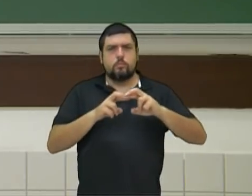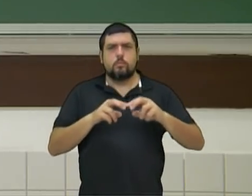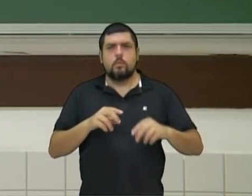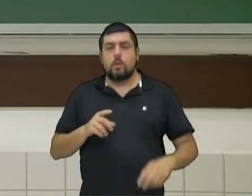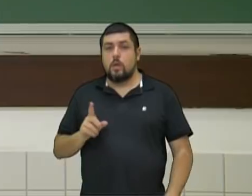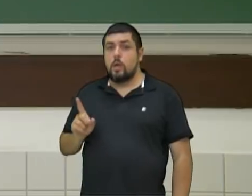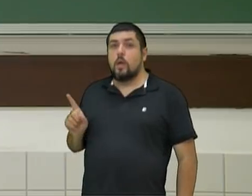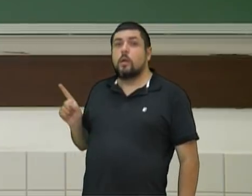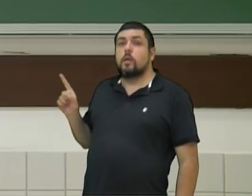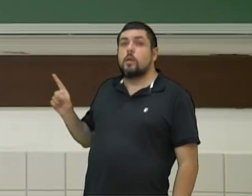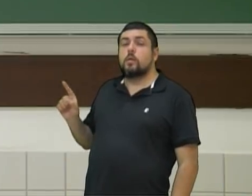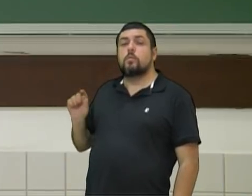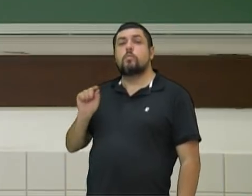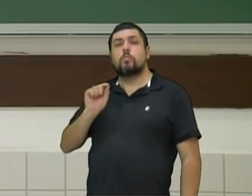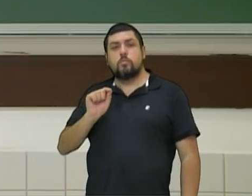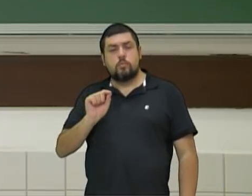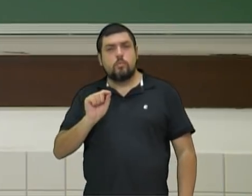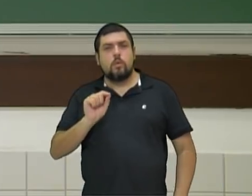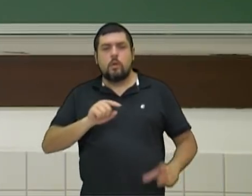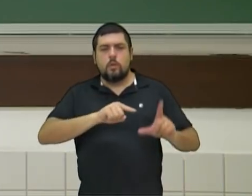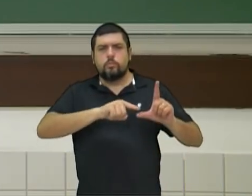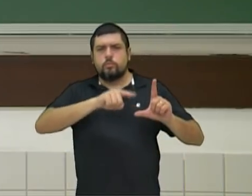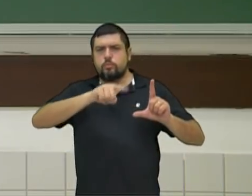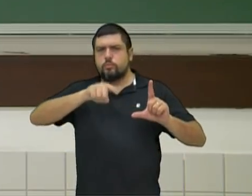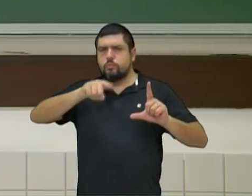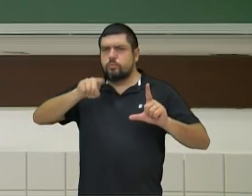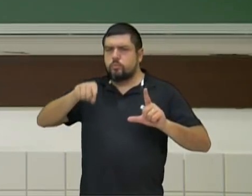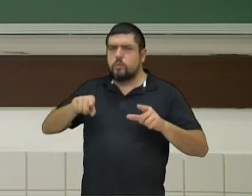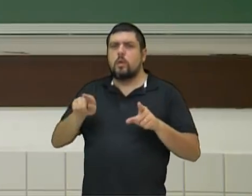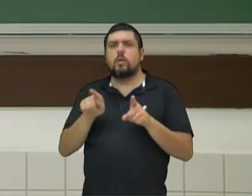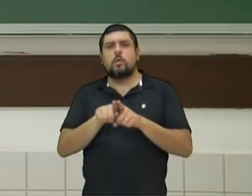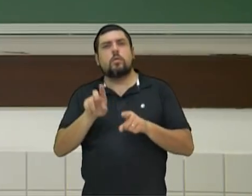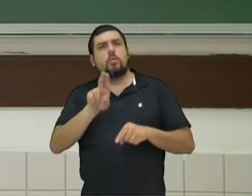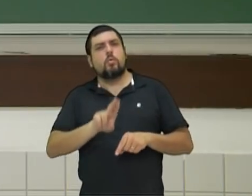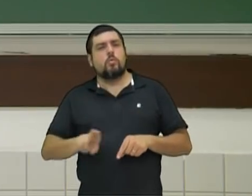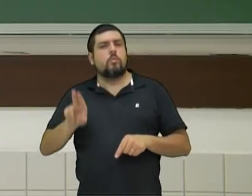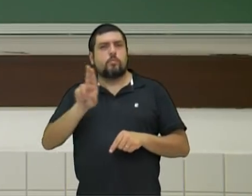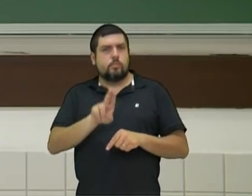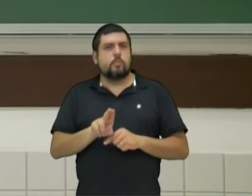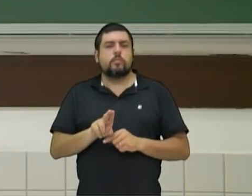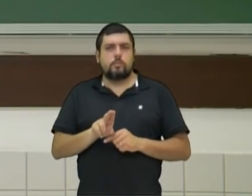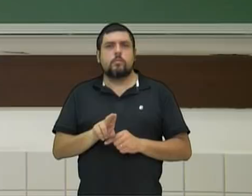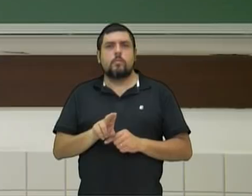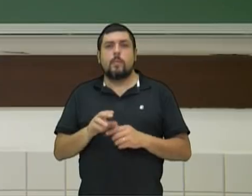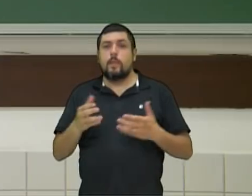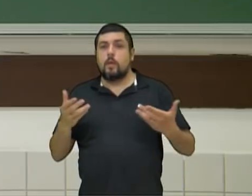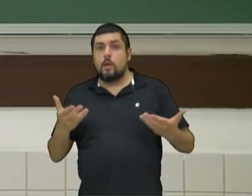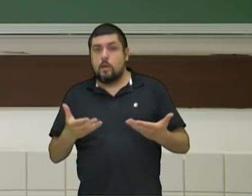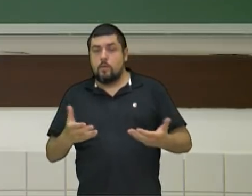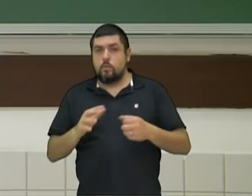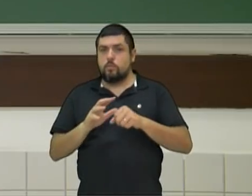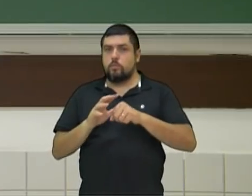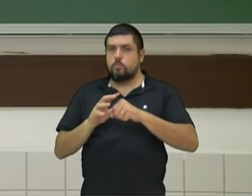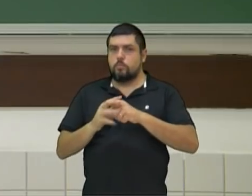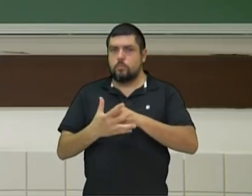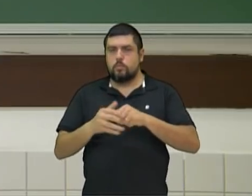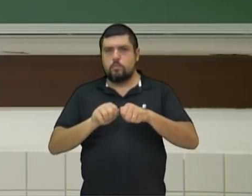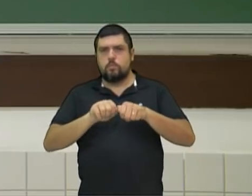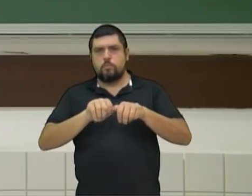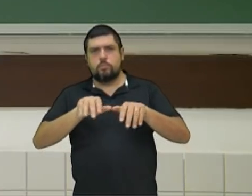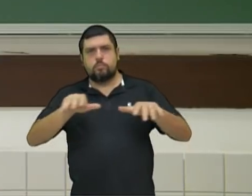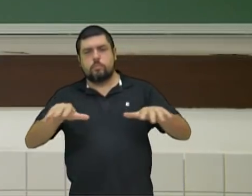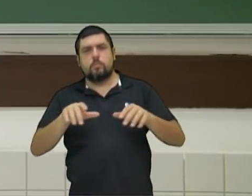nós trabalhamos muito com esses dados. Agora, na pandemia também, estamos trabalhando, tem inúmeros dados, inúmeras páginas